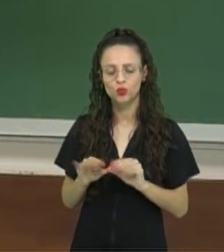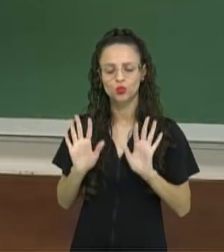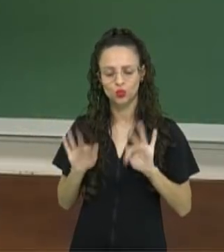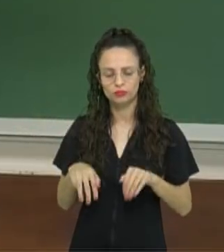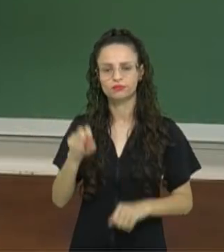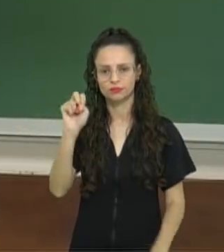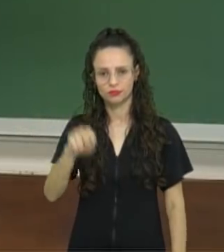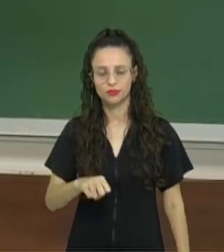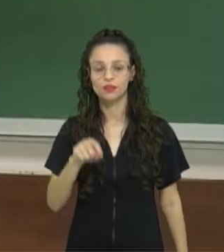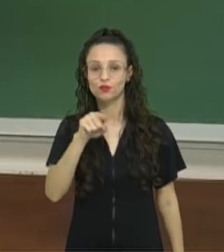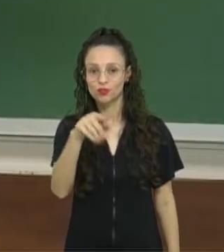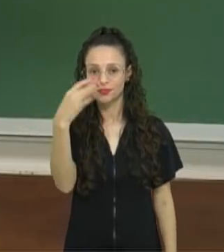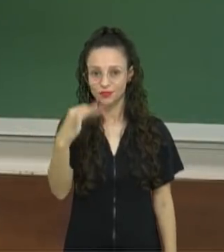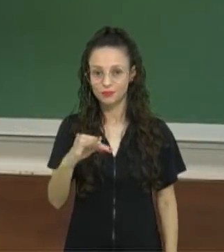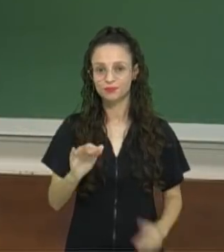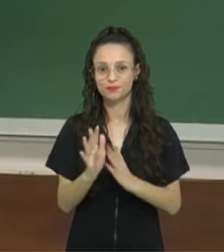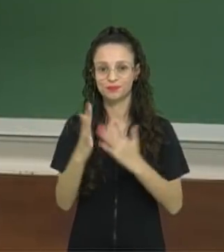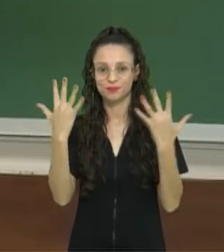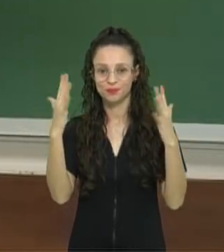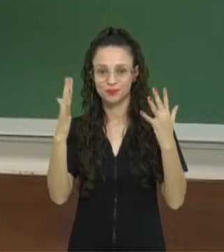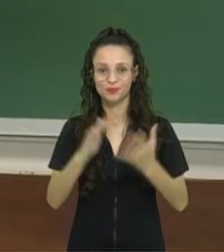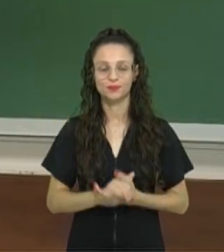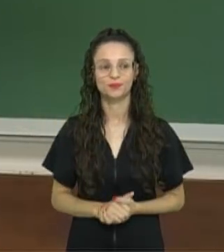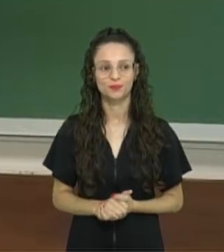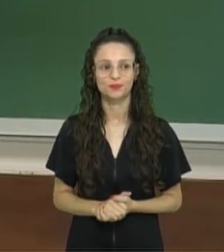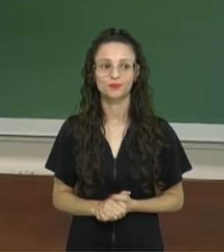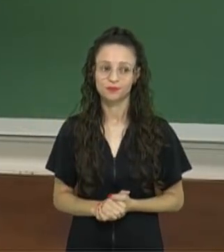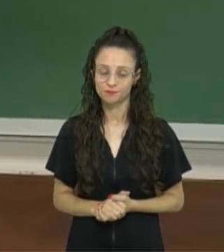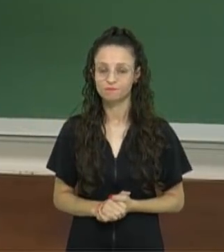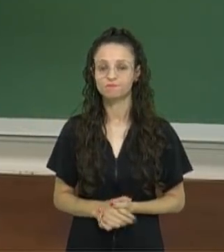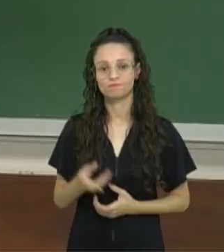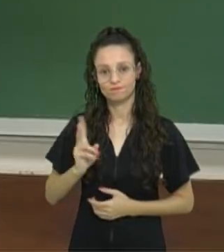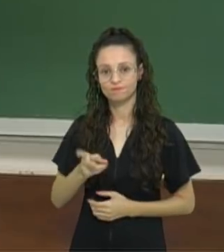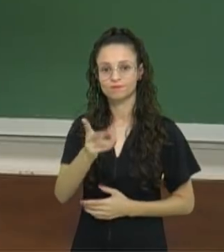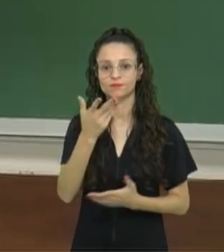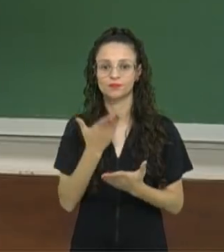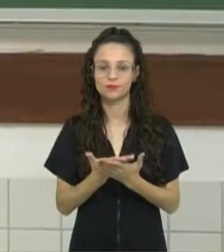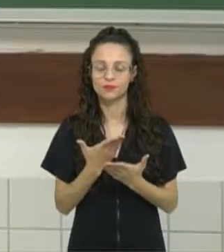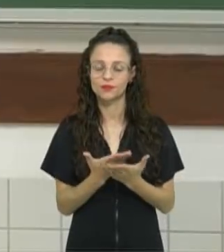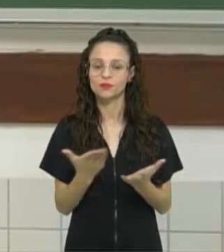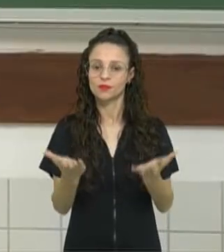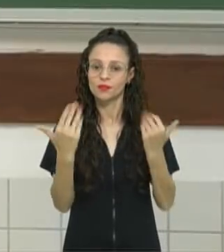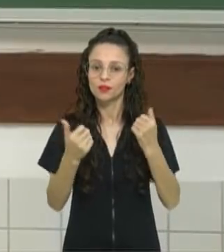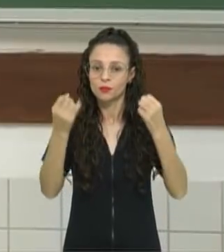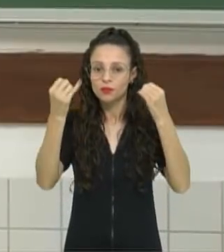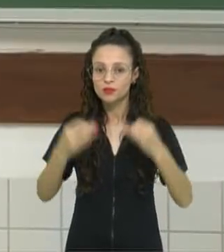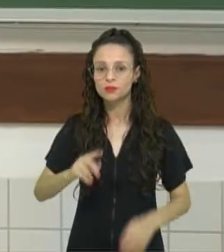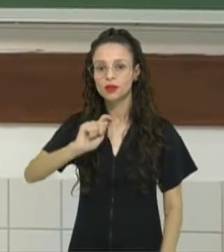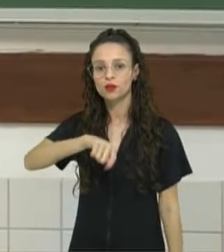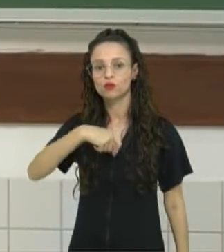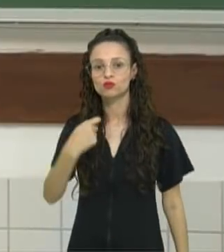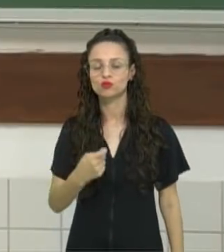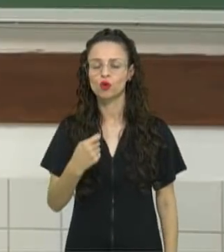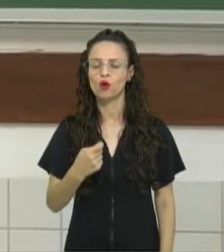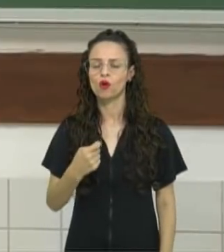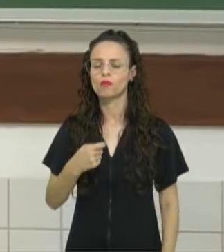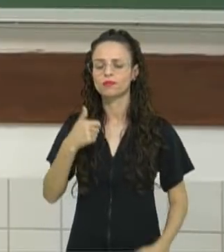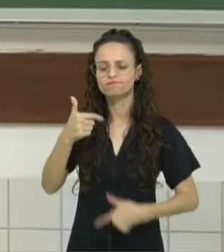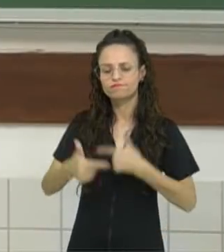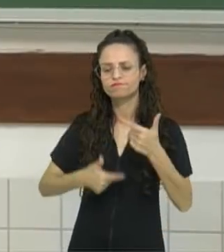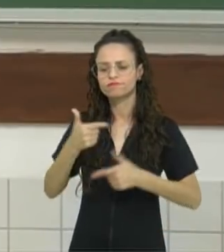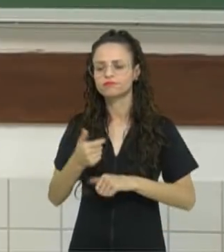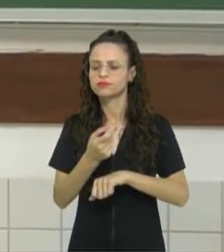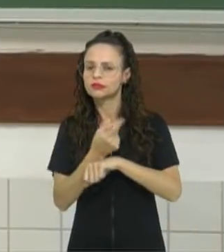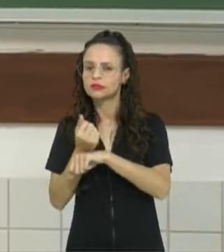Então, para você que acertou, parabéns. E dando continuidade ali à nossa aula, nós vamos falar das atividades econômicas no